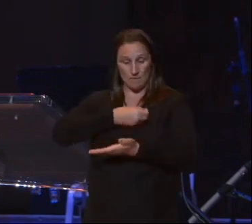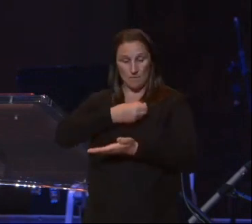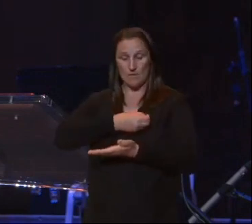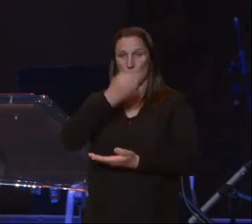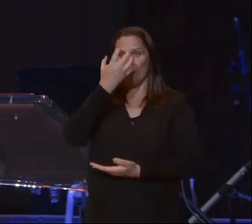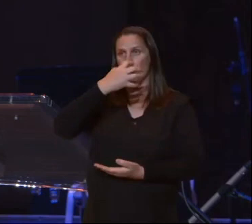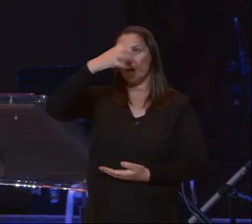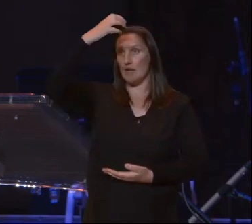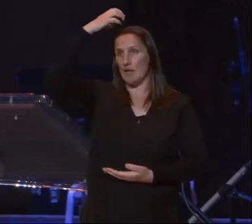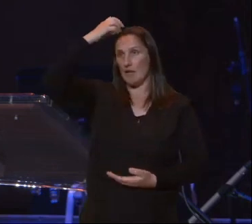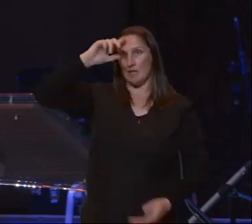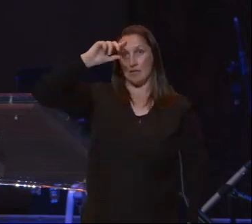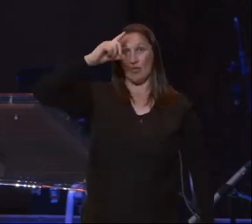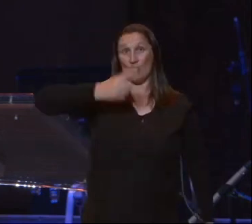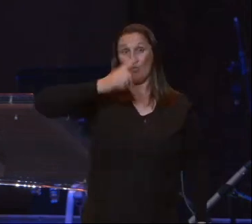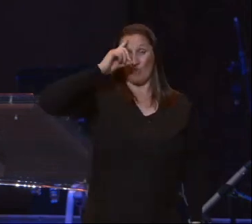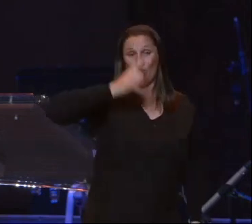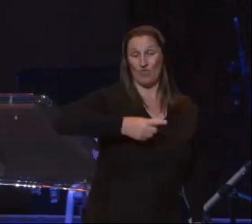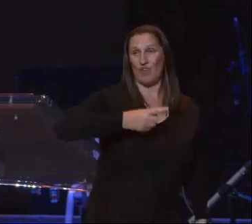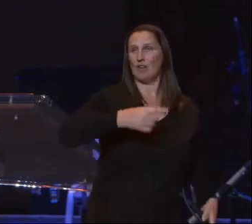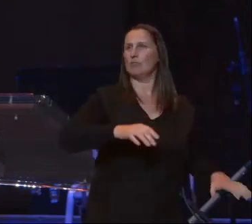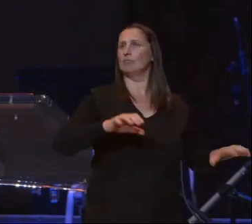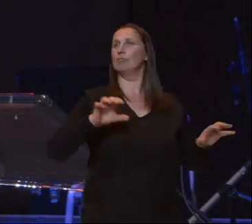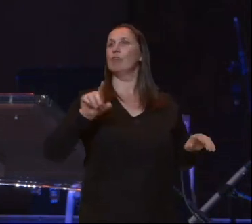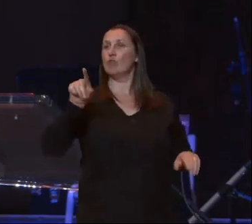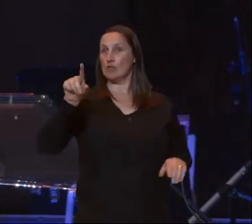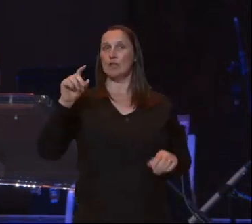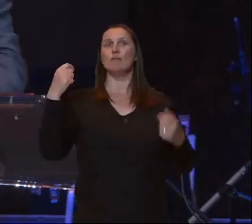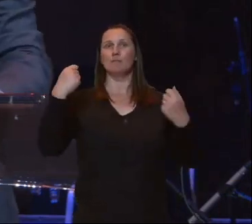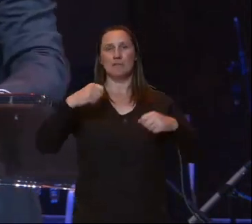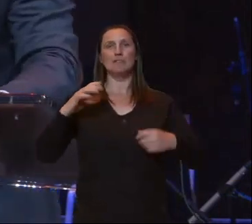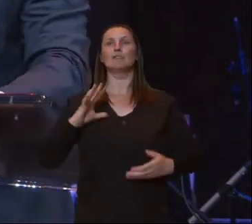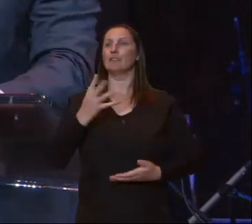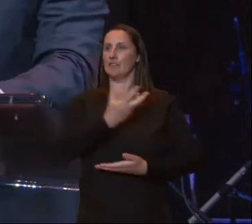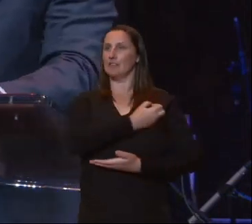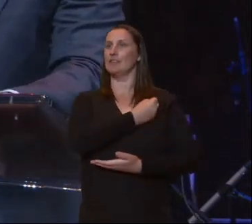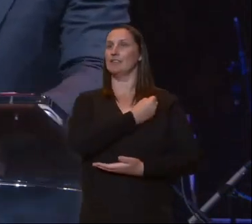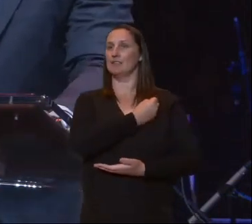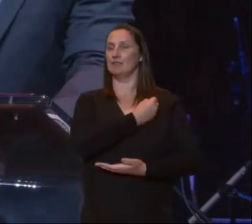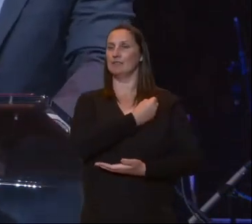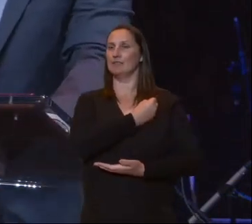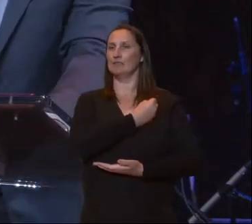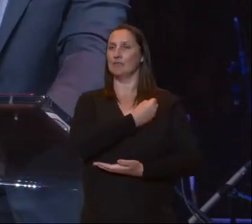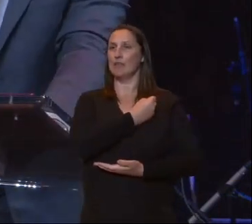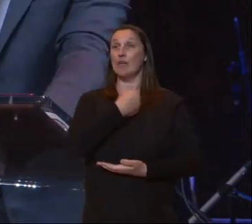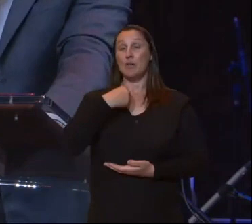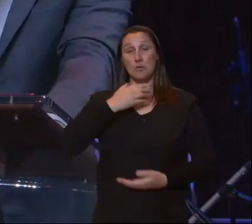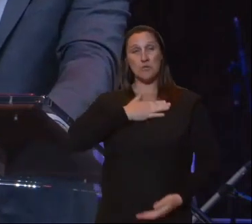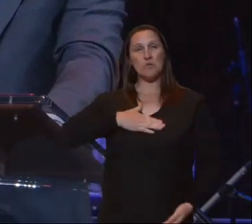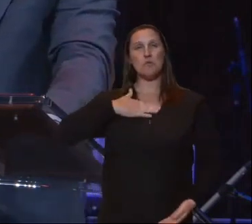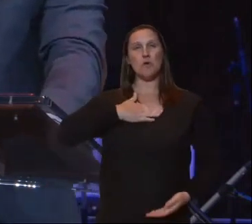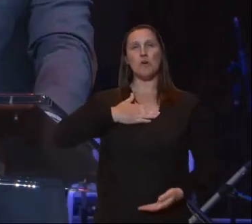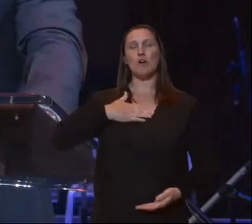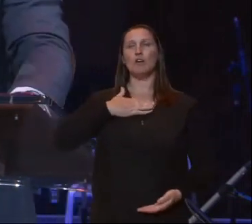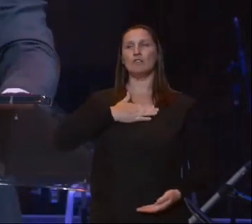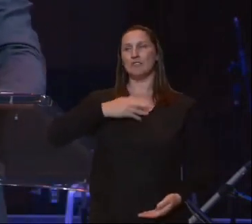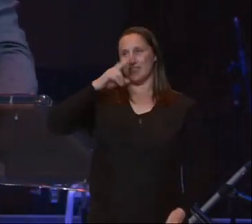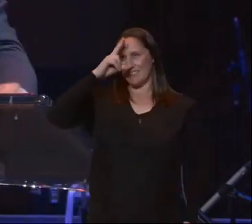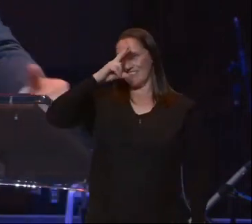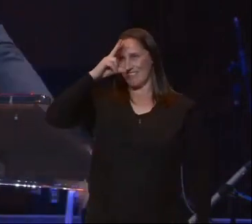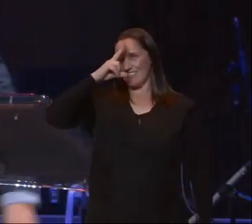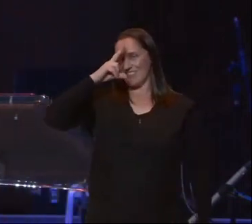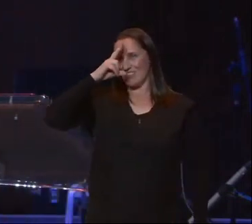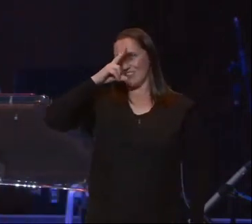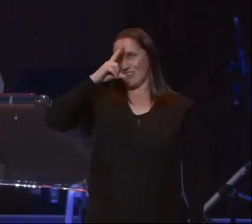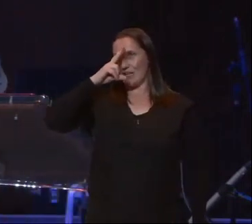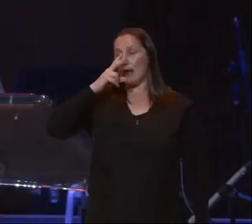reina e governa. Você precisa de um resgatador. Eu gosto da história que meu pai conta a